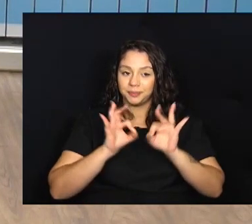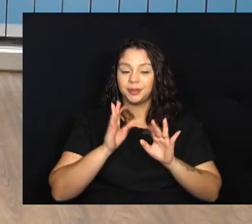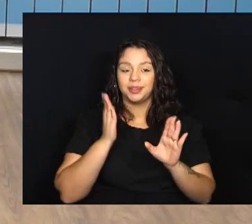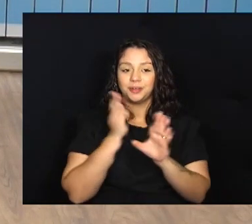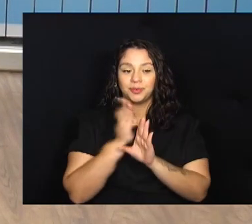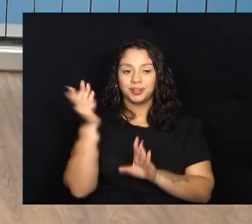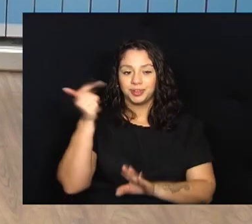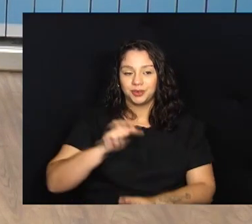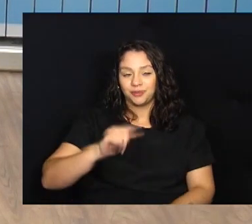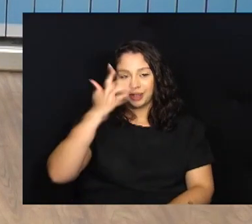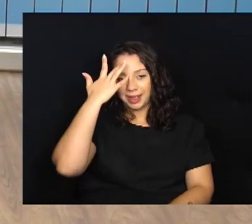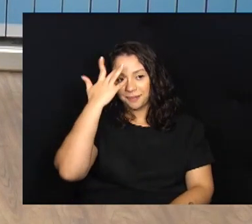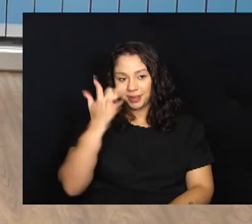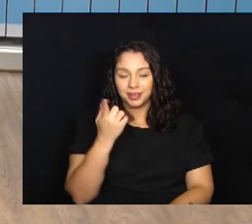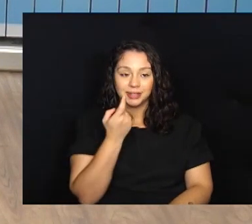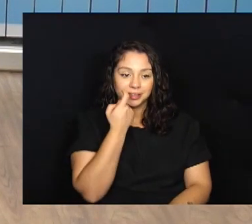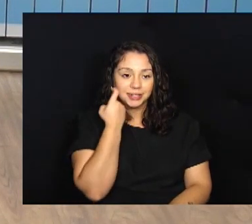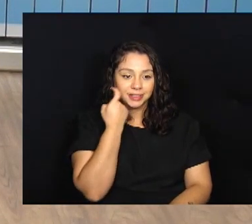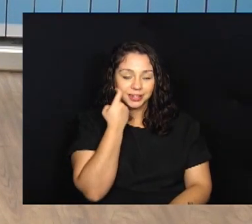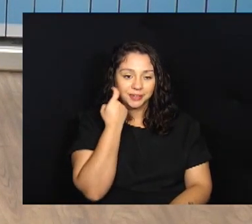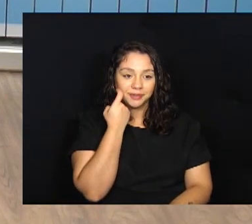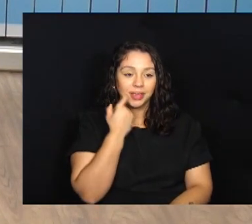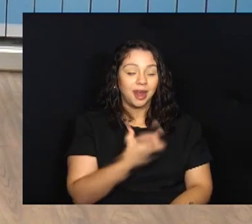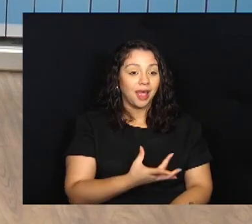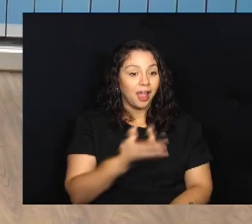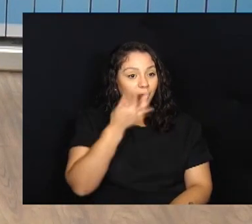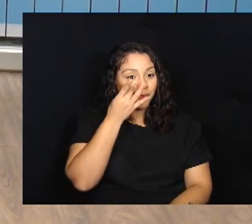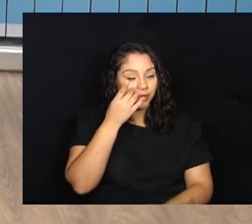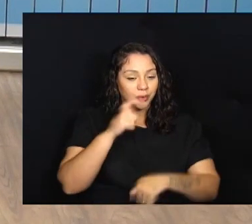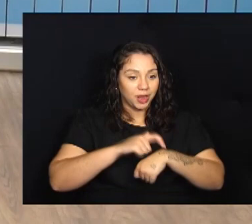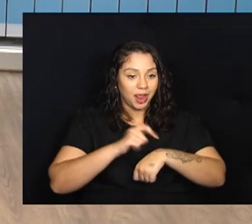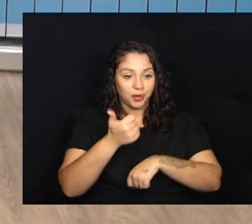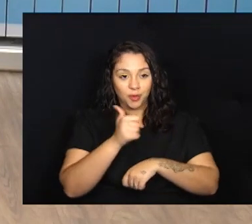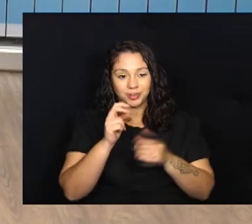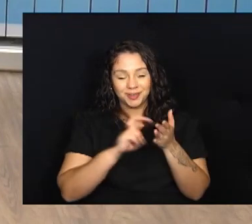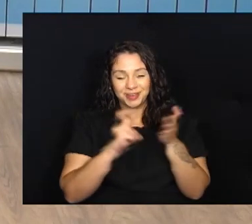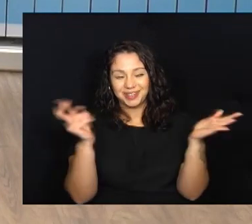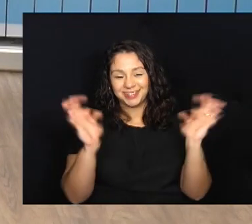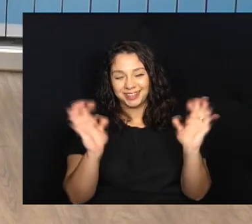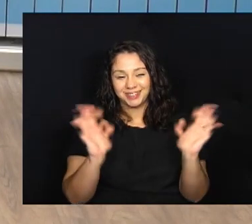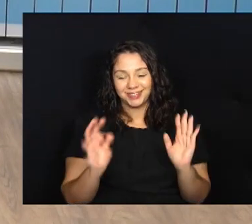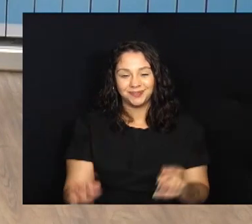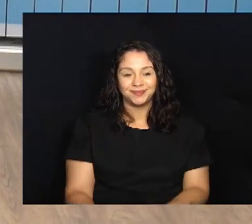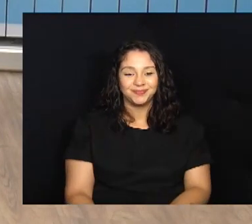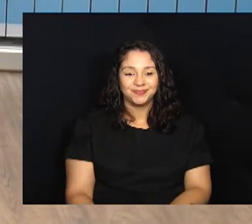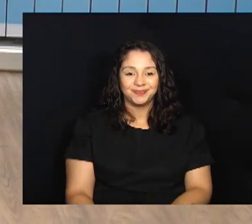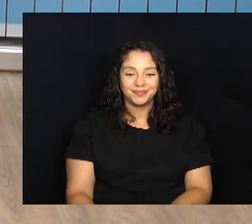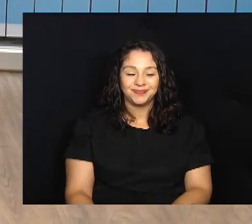vemos amanhã, na sexta-feira, ao vivo, às 11 da manhã. Até lá. Tchau, tchau.